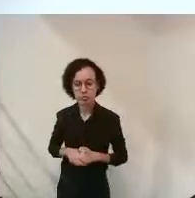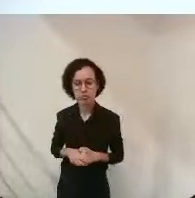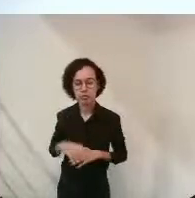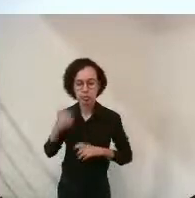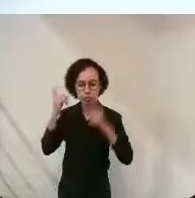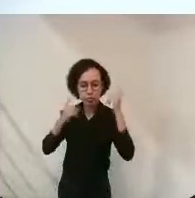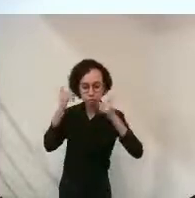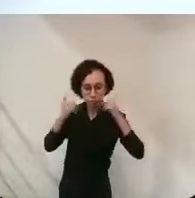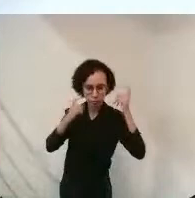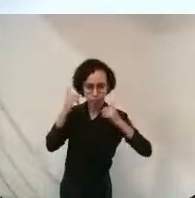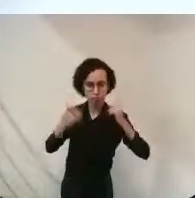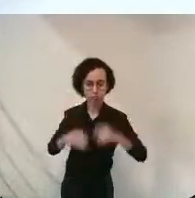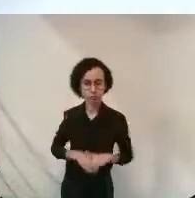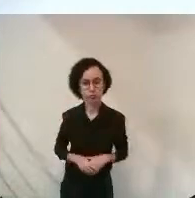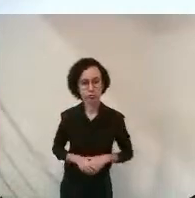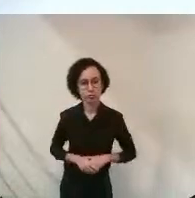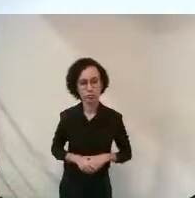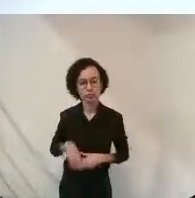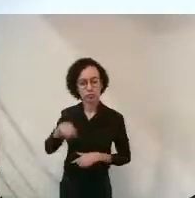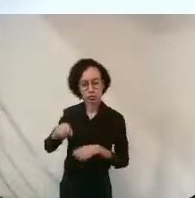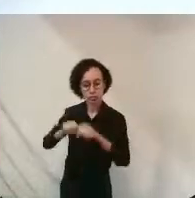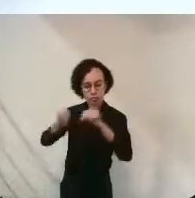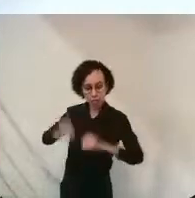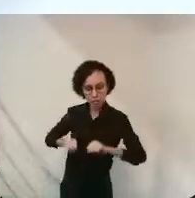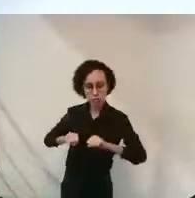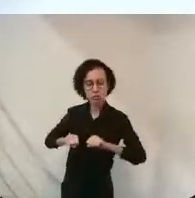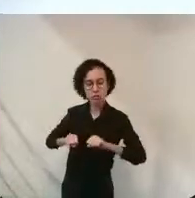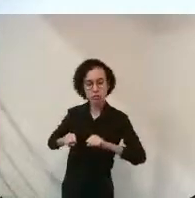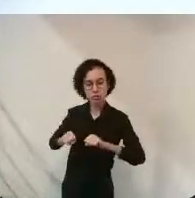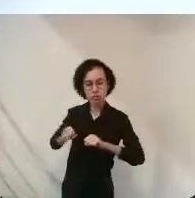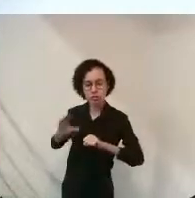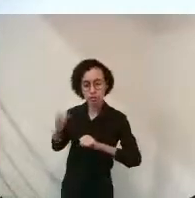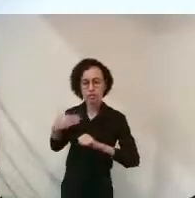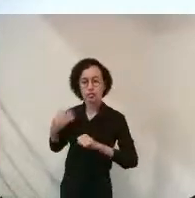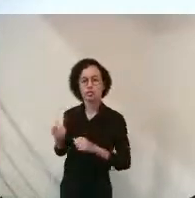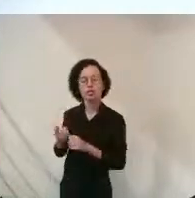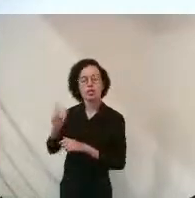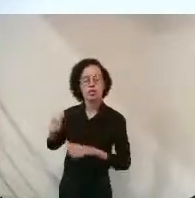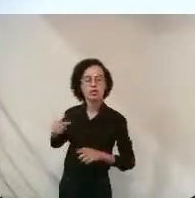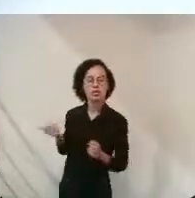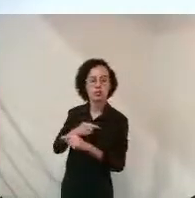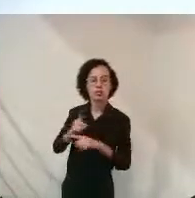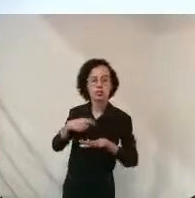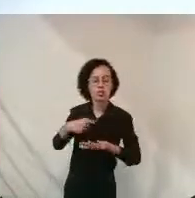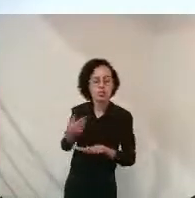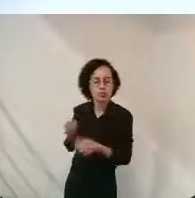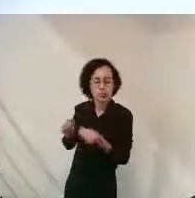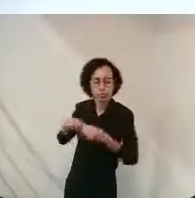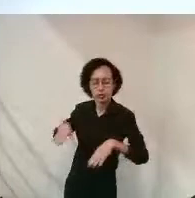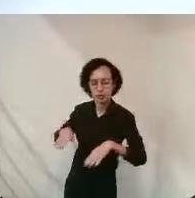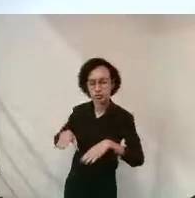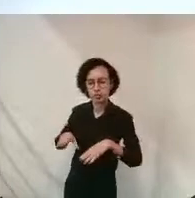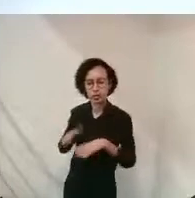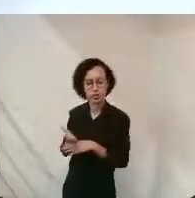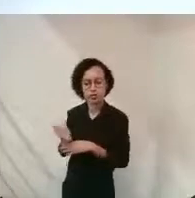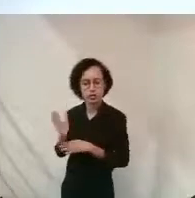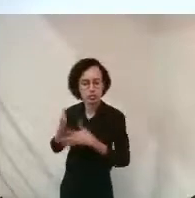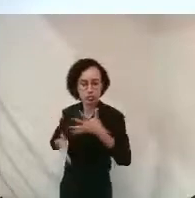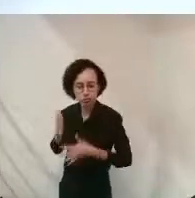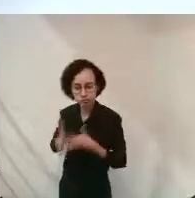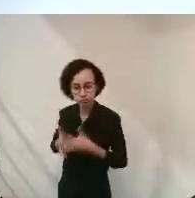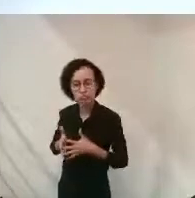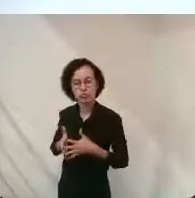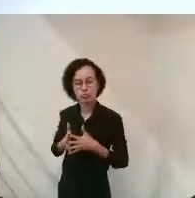preocupação de que esse sistema de créditos de logística reversa não prejudique e não impeça